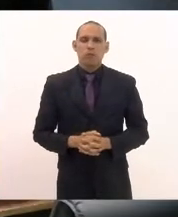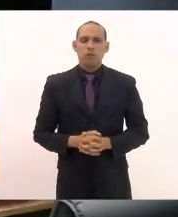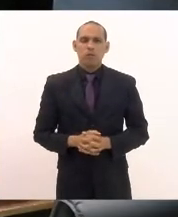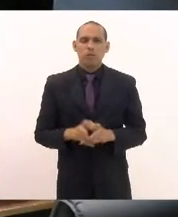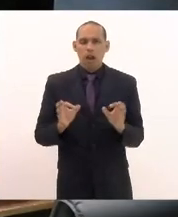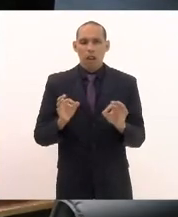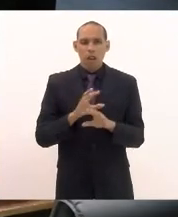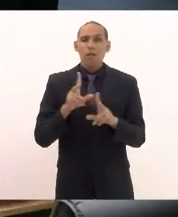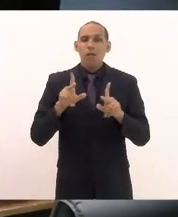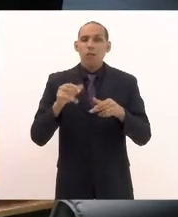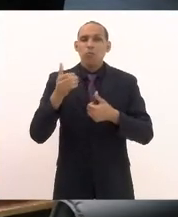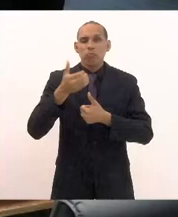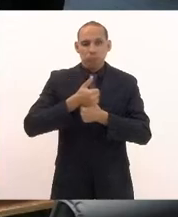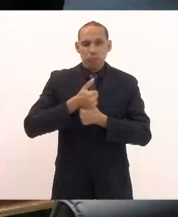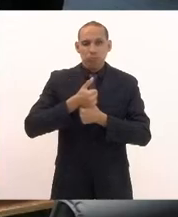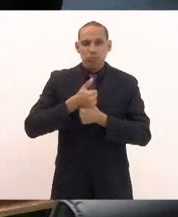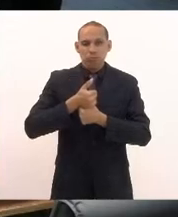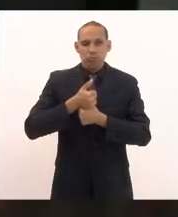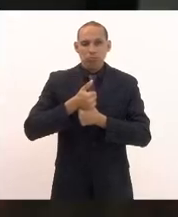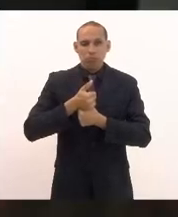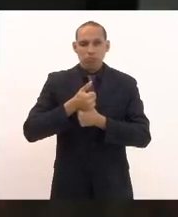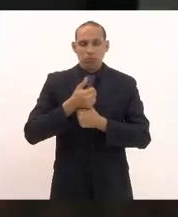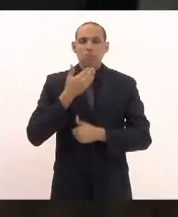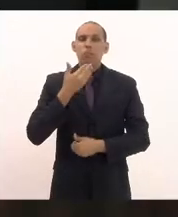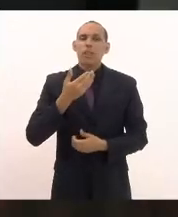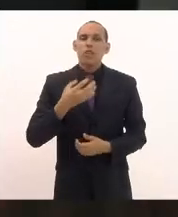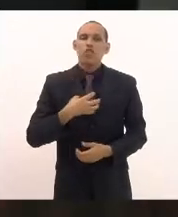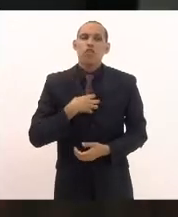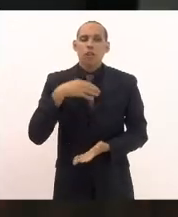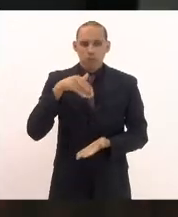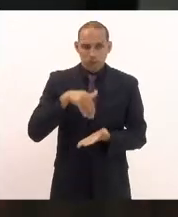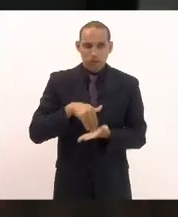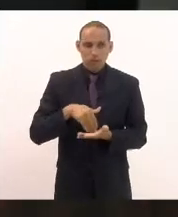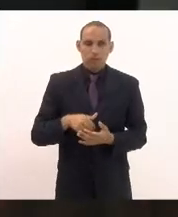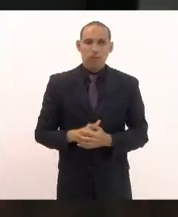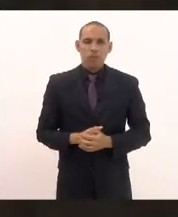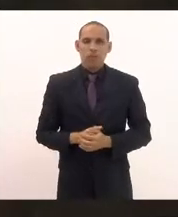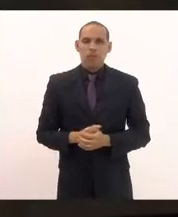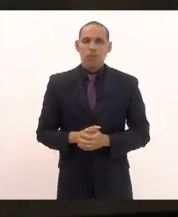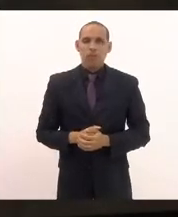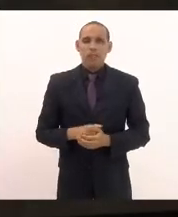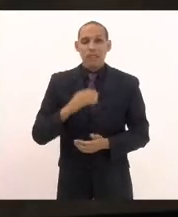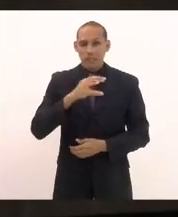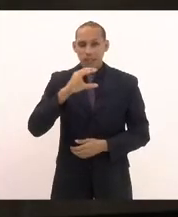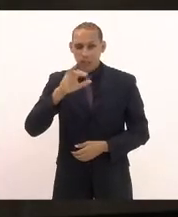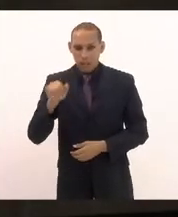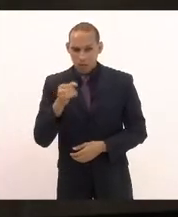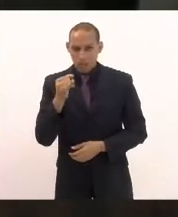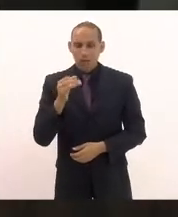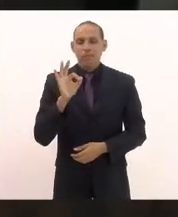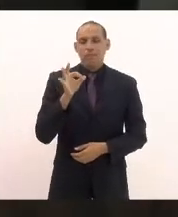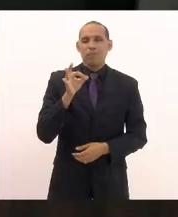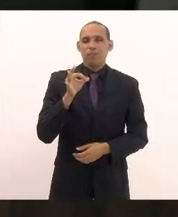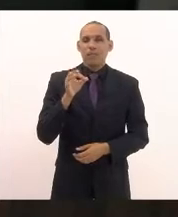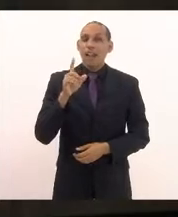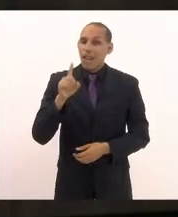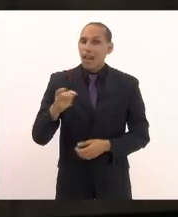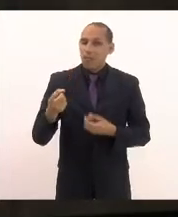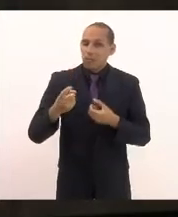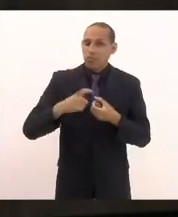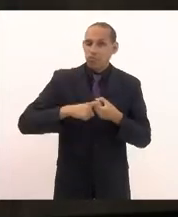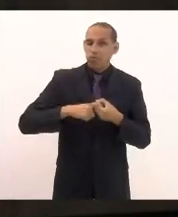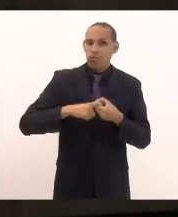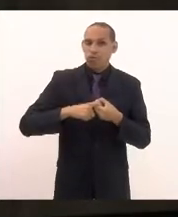Concluir como substitutivo, pedindo forma final. Na CCJ, senhora? Sim. Então, retornando